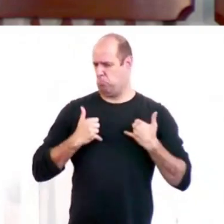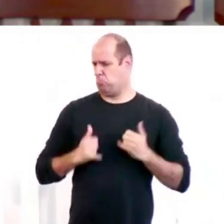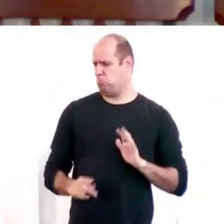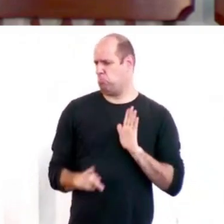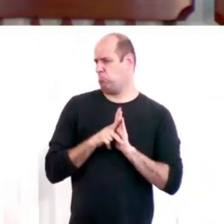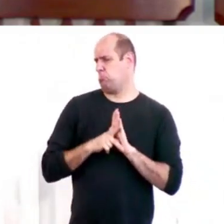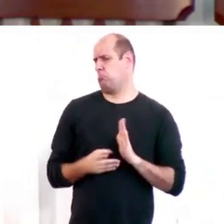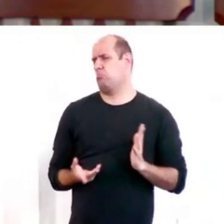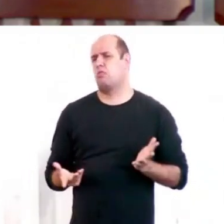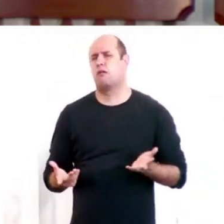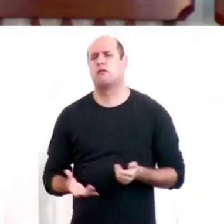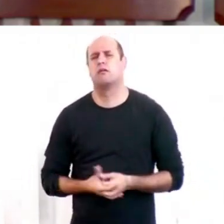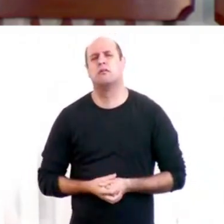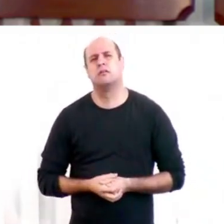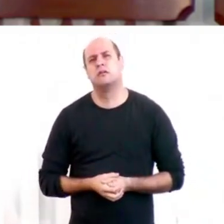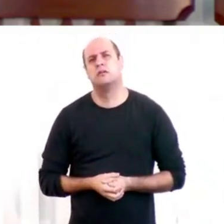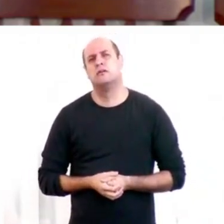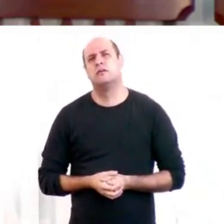para